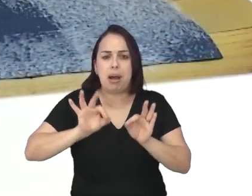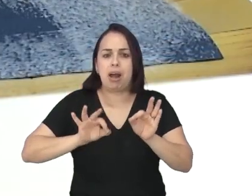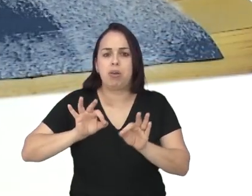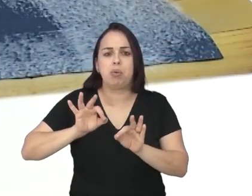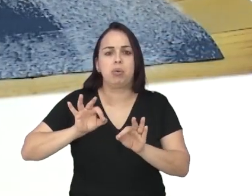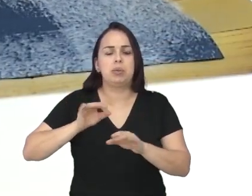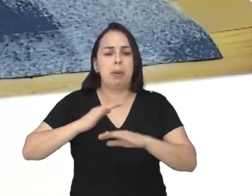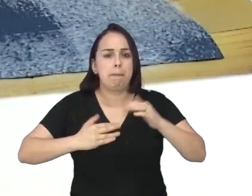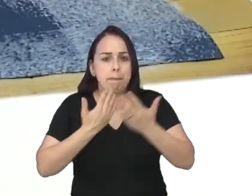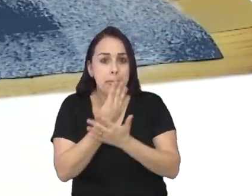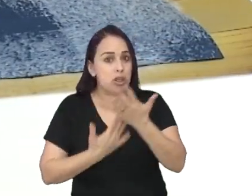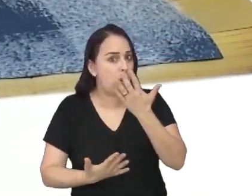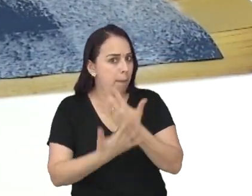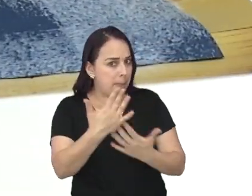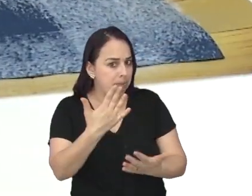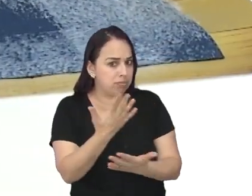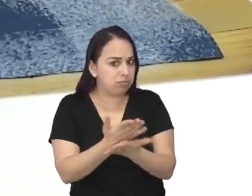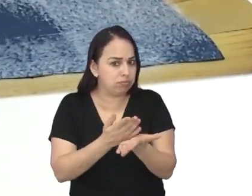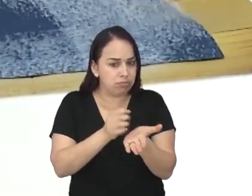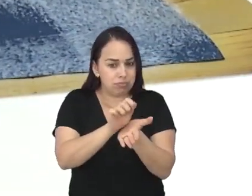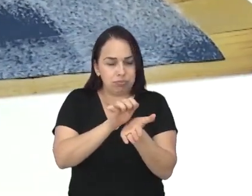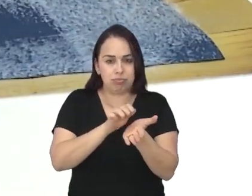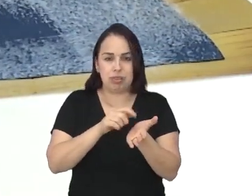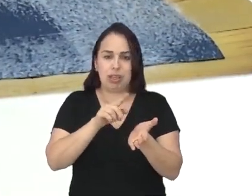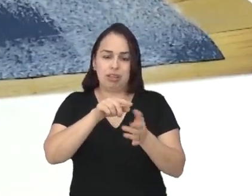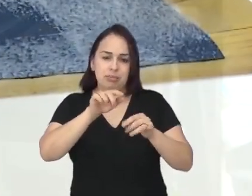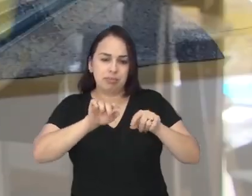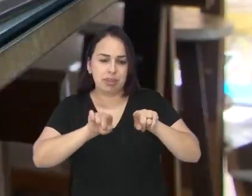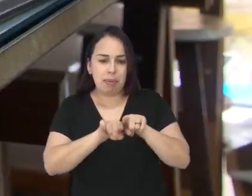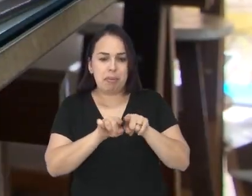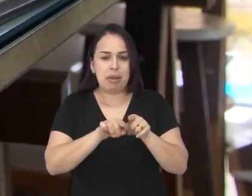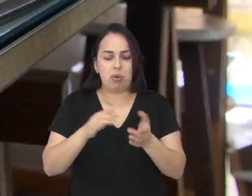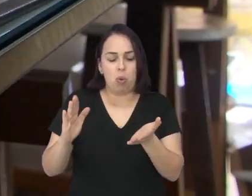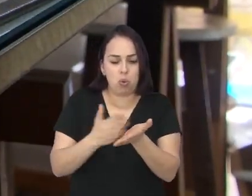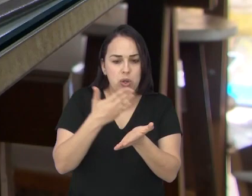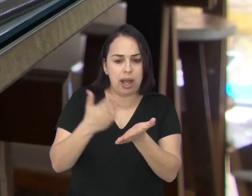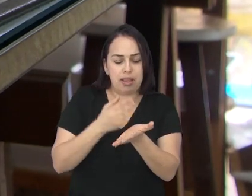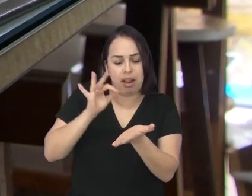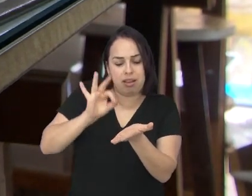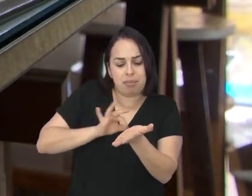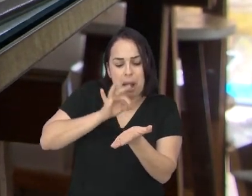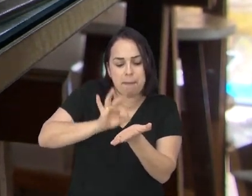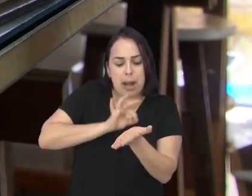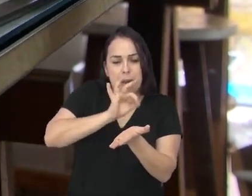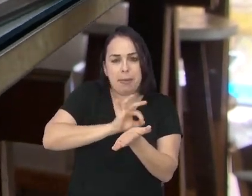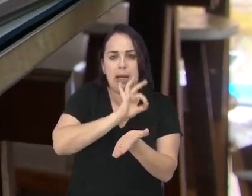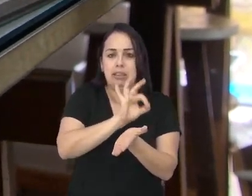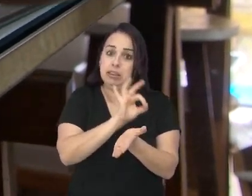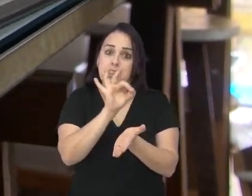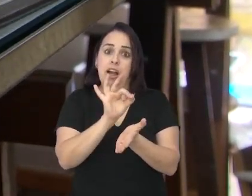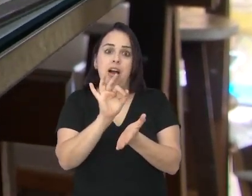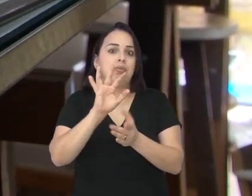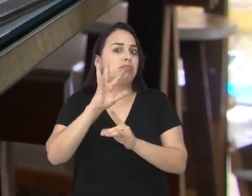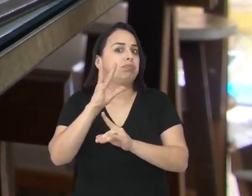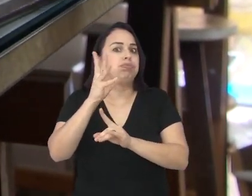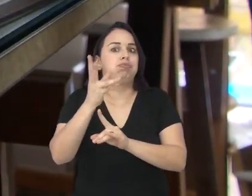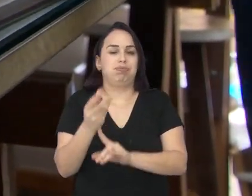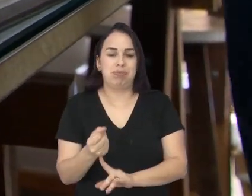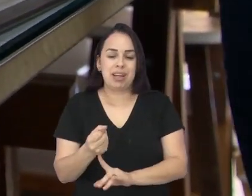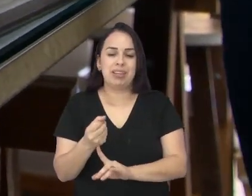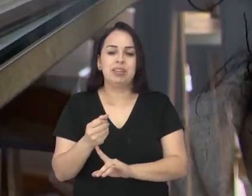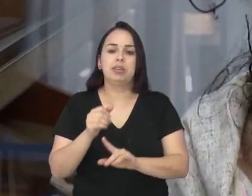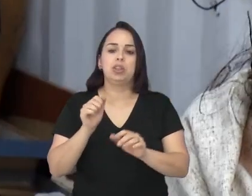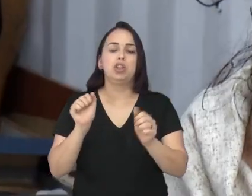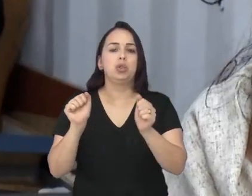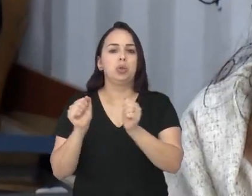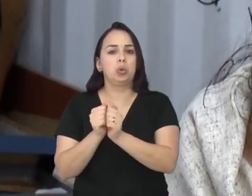manual, a gente faz trabalhos manuais, os cadernos são costurados manualmente, tudo feito artesanalmente, tá? E